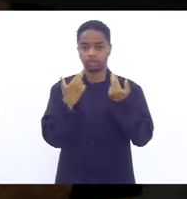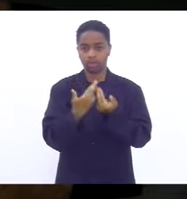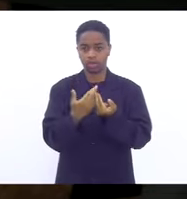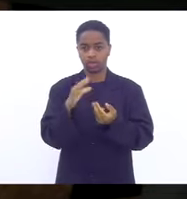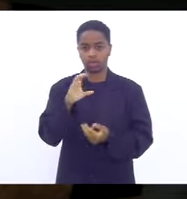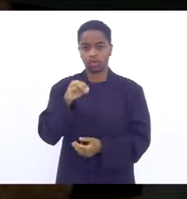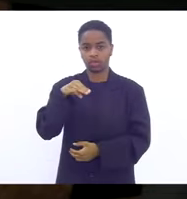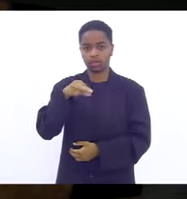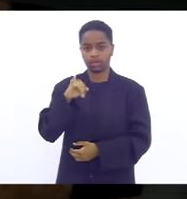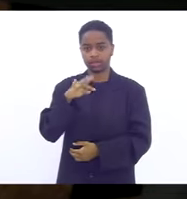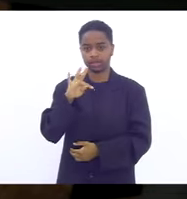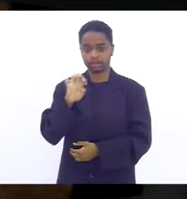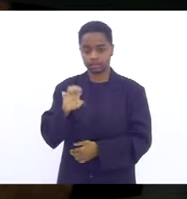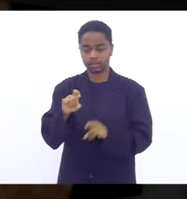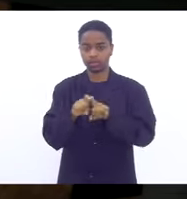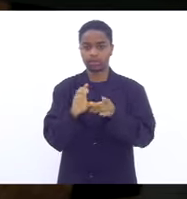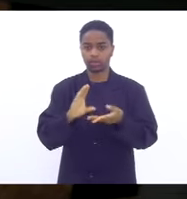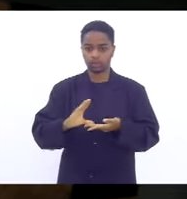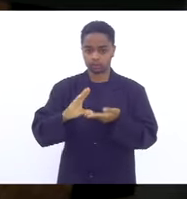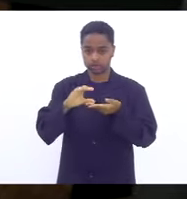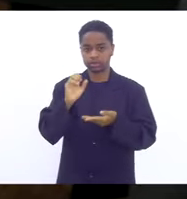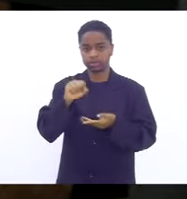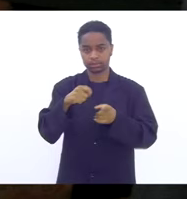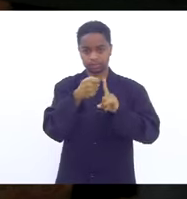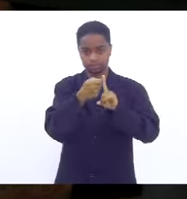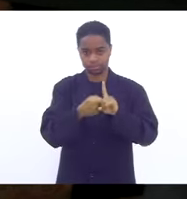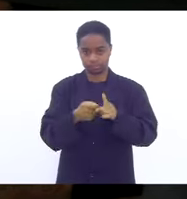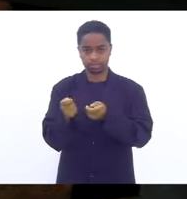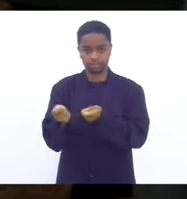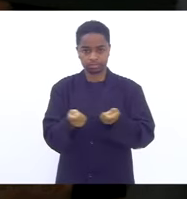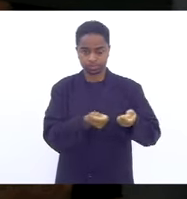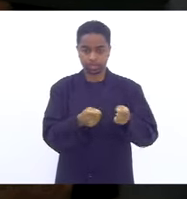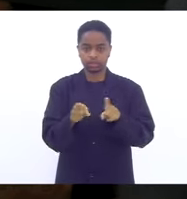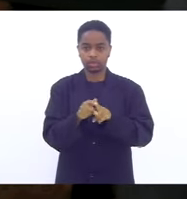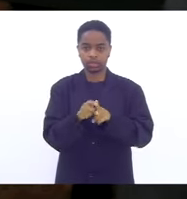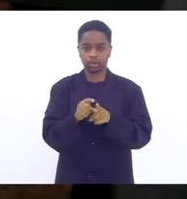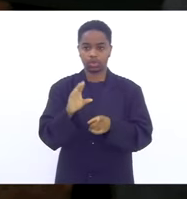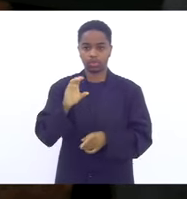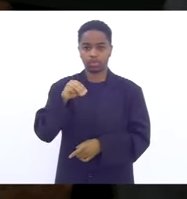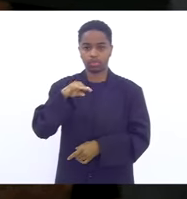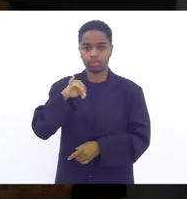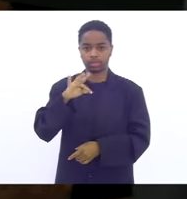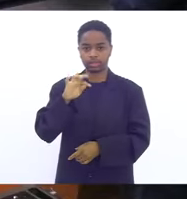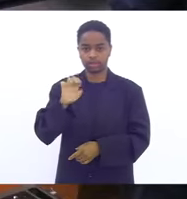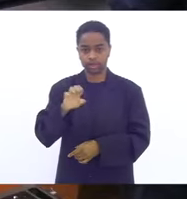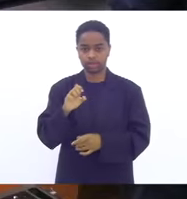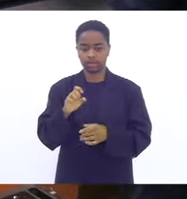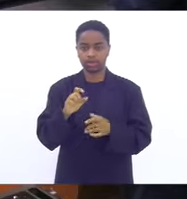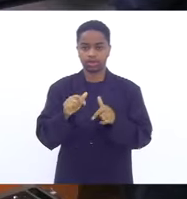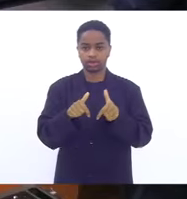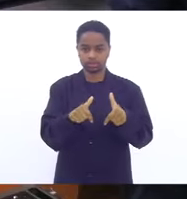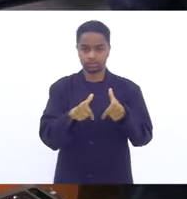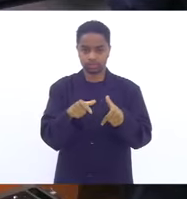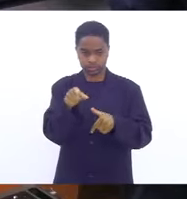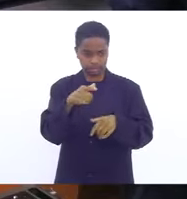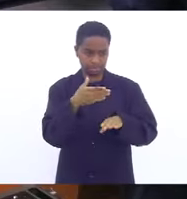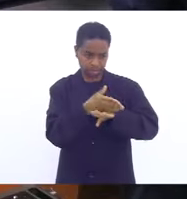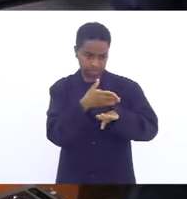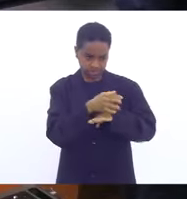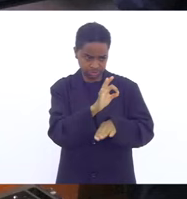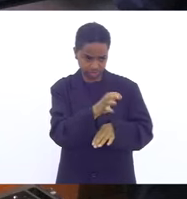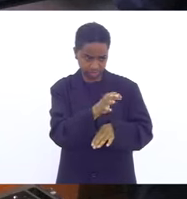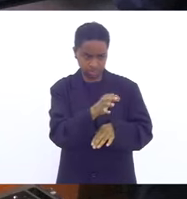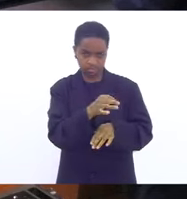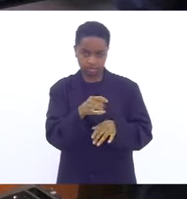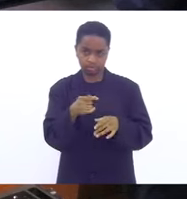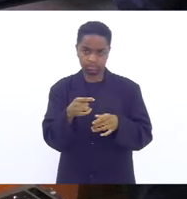conselho, sim, mensal, e temos reunião do comitê executivo. E a senhora participa, né, pela função que a senhora exerce, a gente sempre